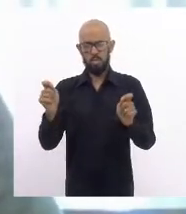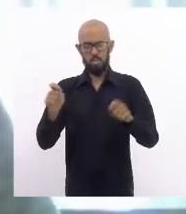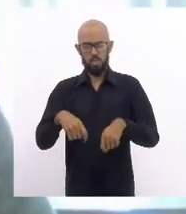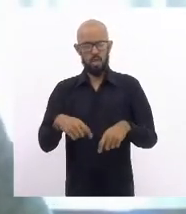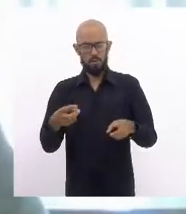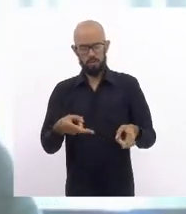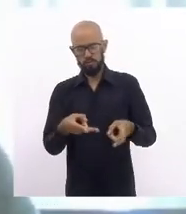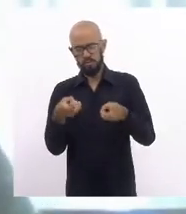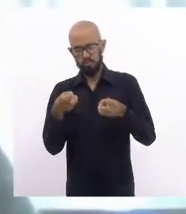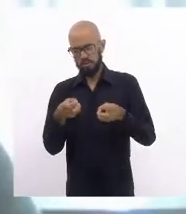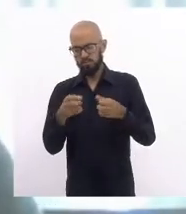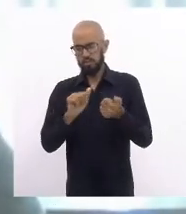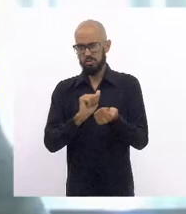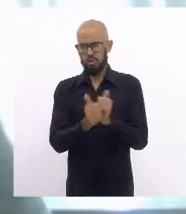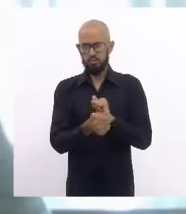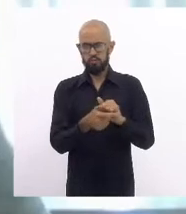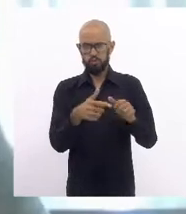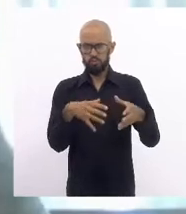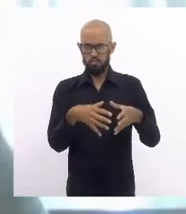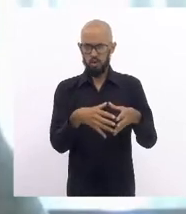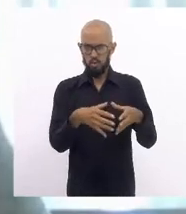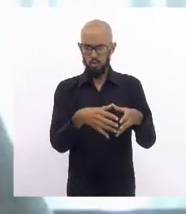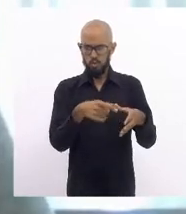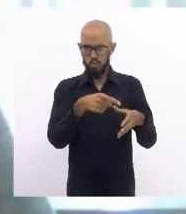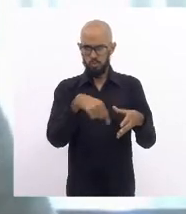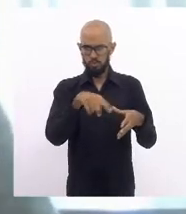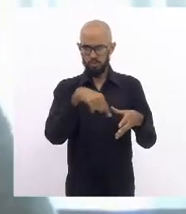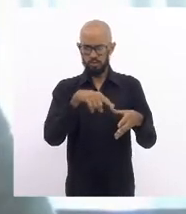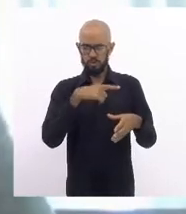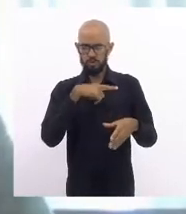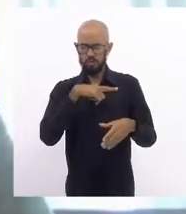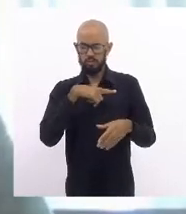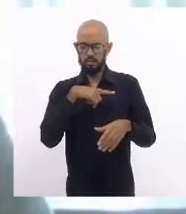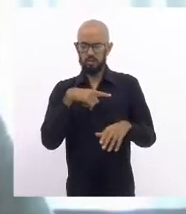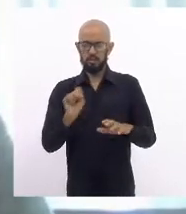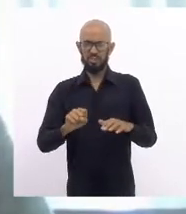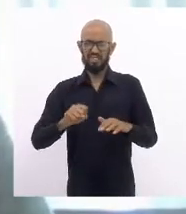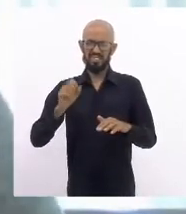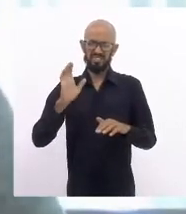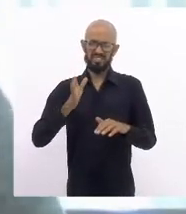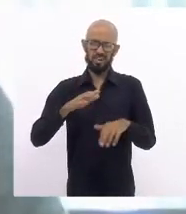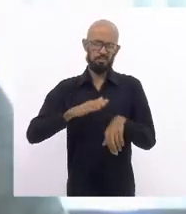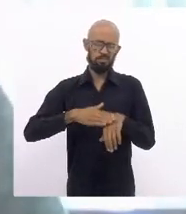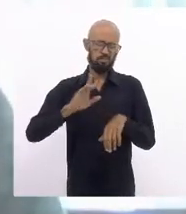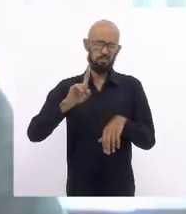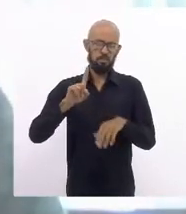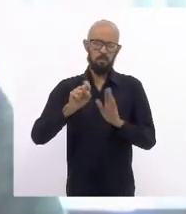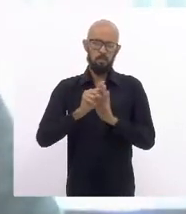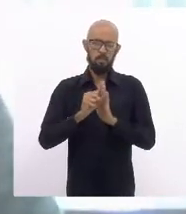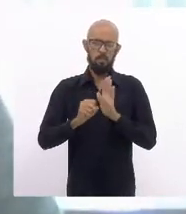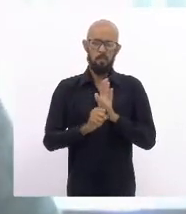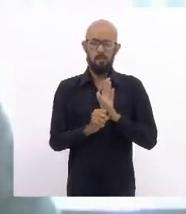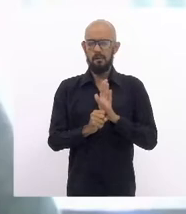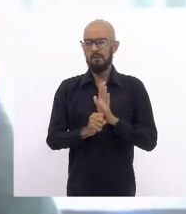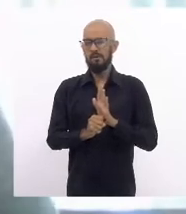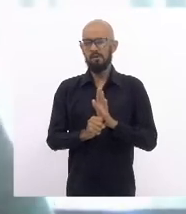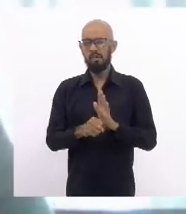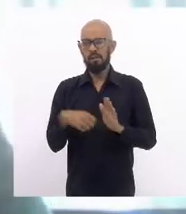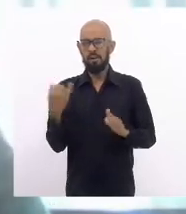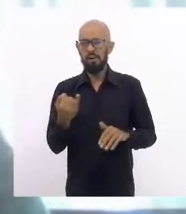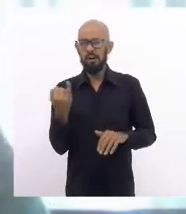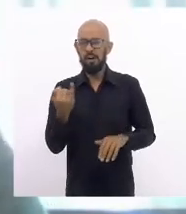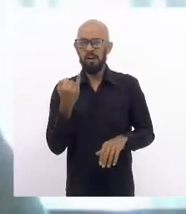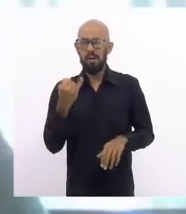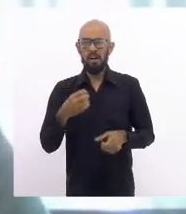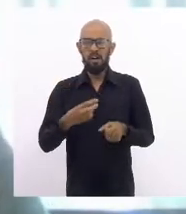clube que tem uma tradição centenária nesse município, que é uma área que pode ter diversas finalidades importantes para além de